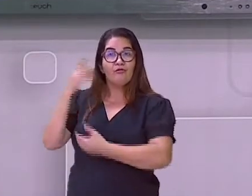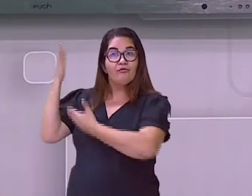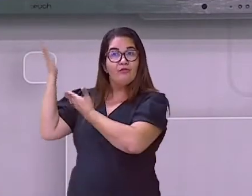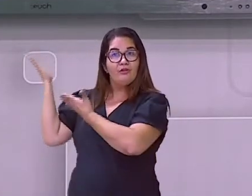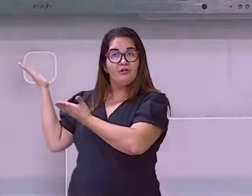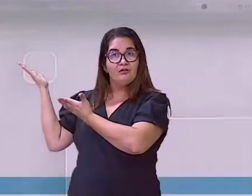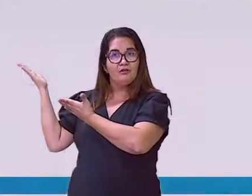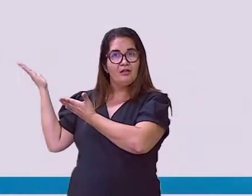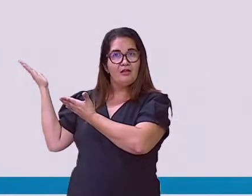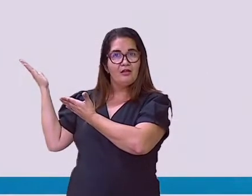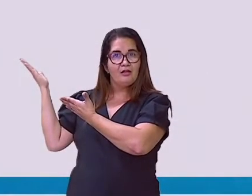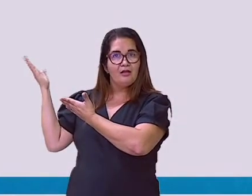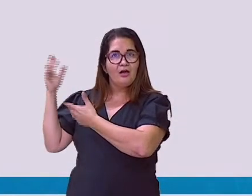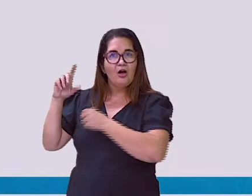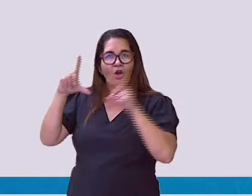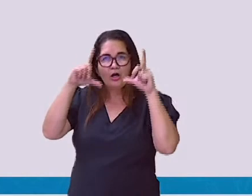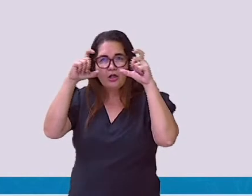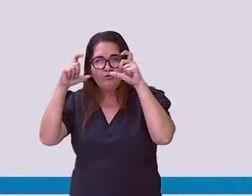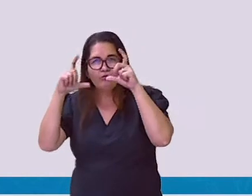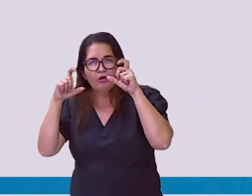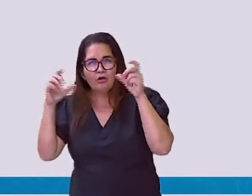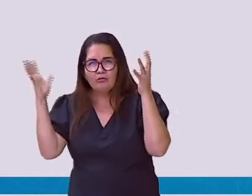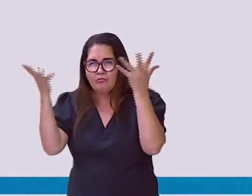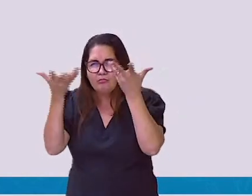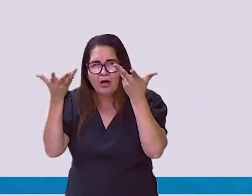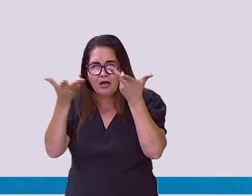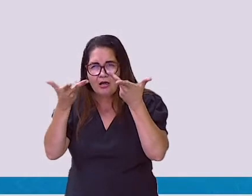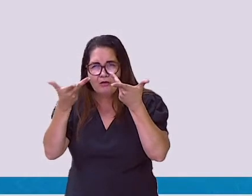Uma foto aqui do Reino Unido, né, do Tamsa.